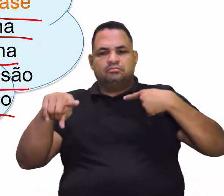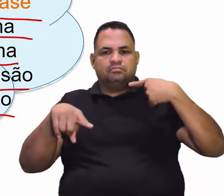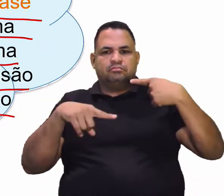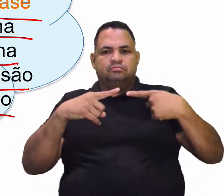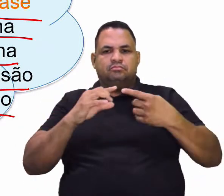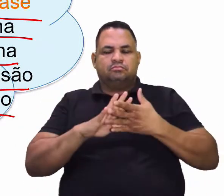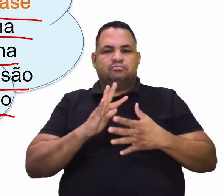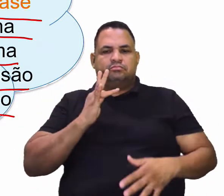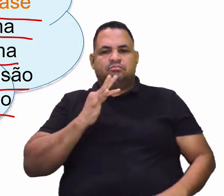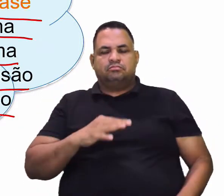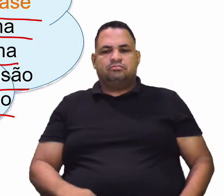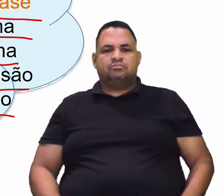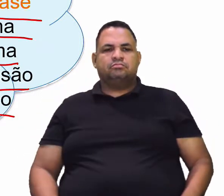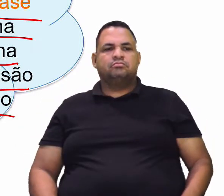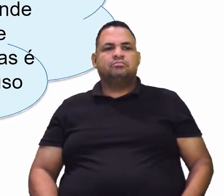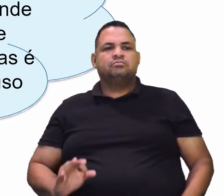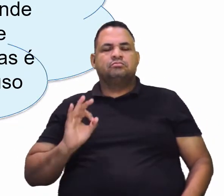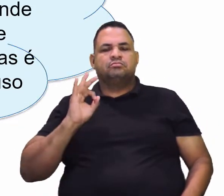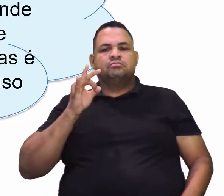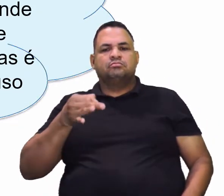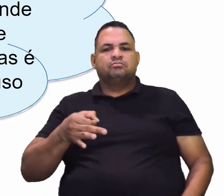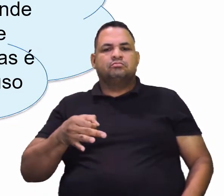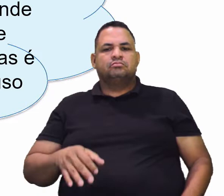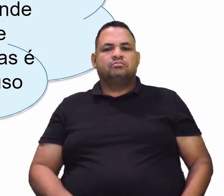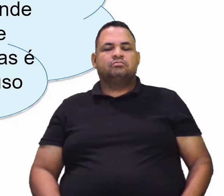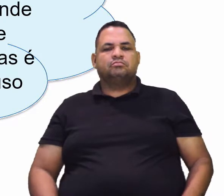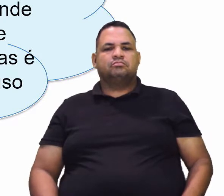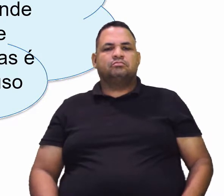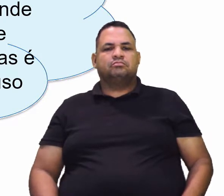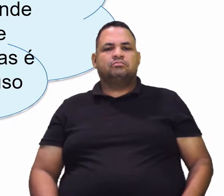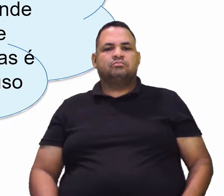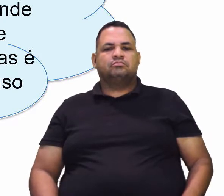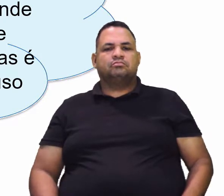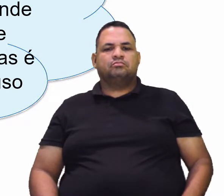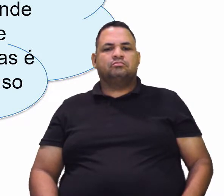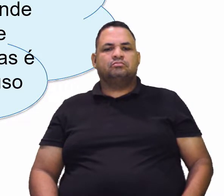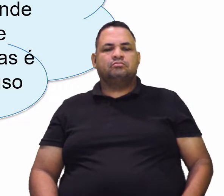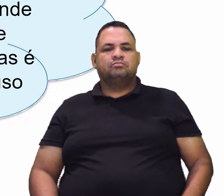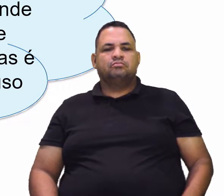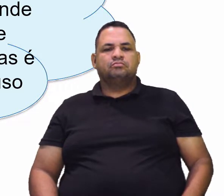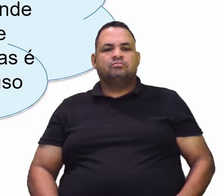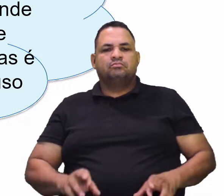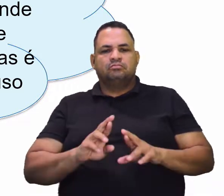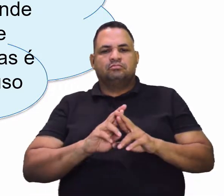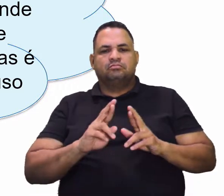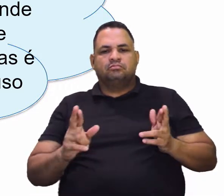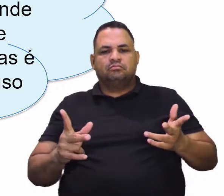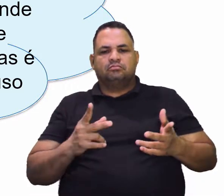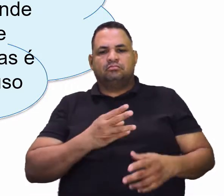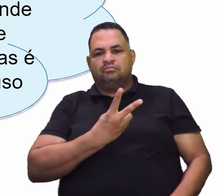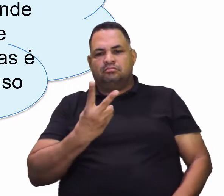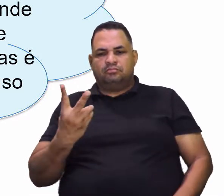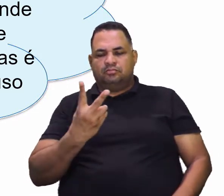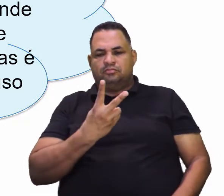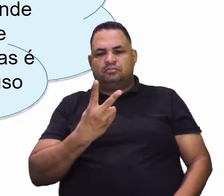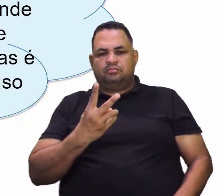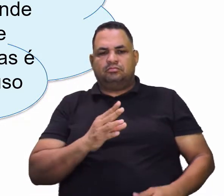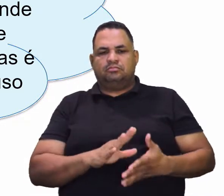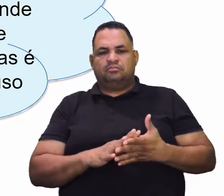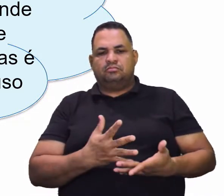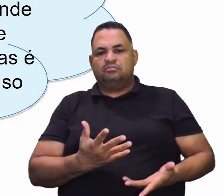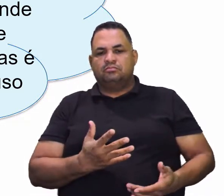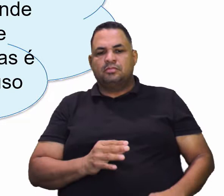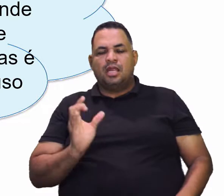eu vou usar o going to. Certo? Então, vamos lá. A diferença entre o will e o going to, eles são